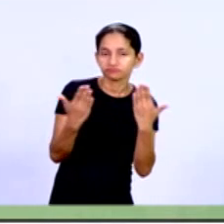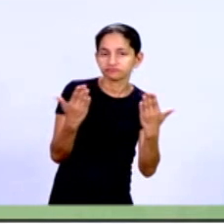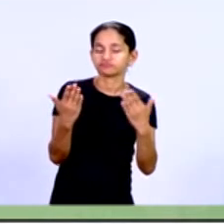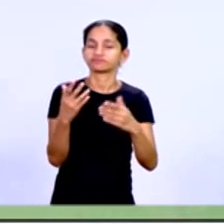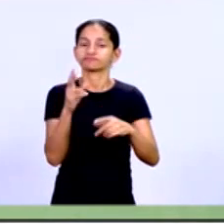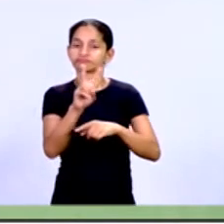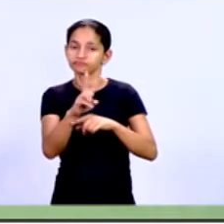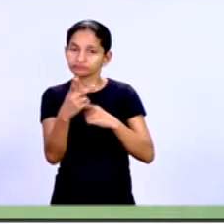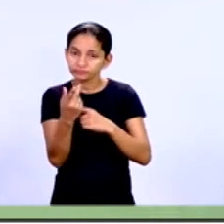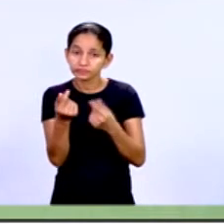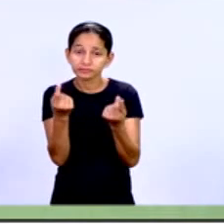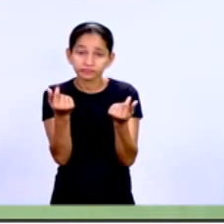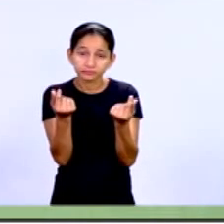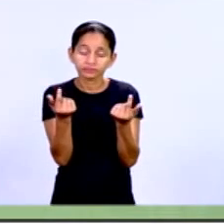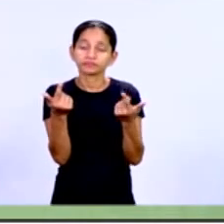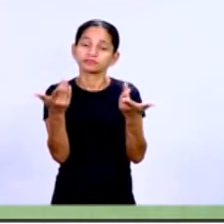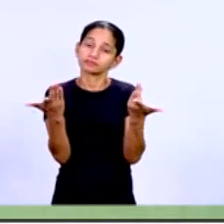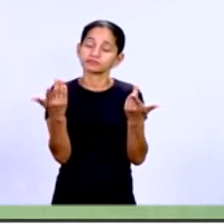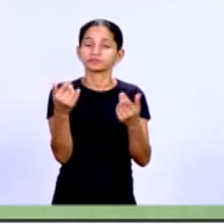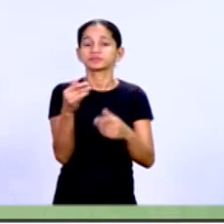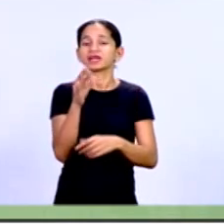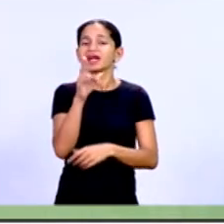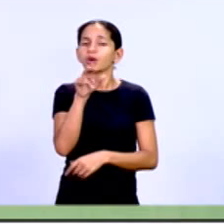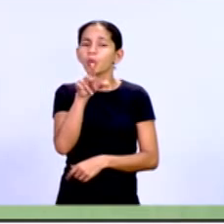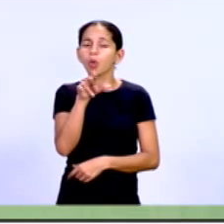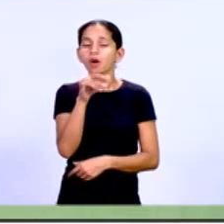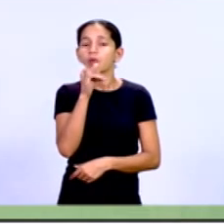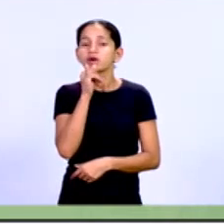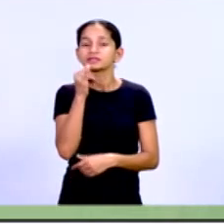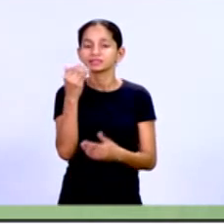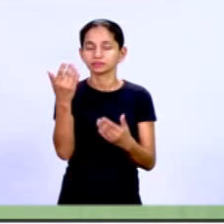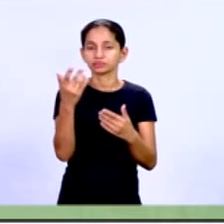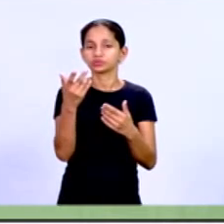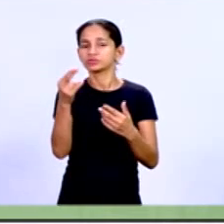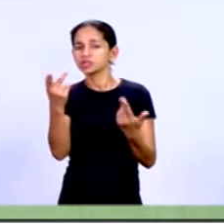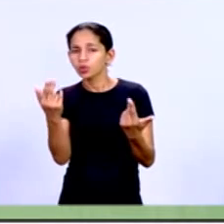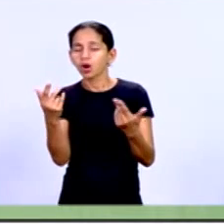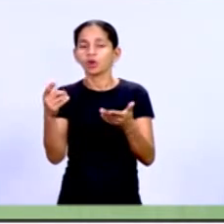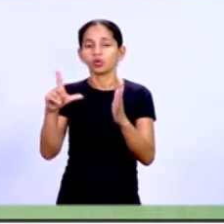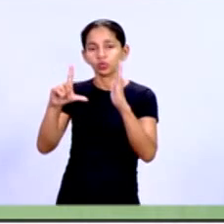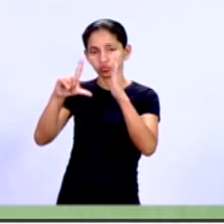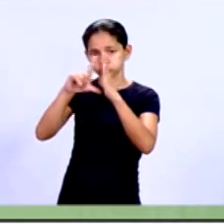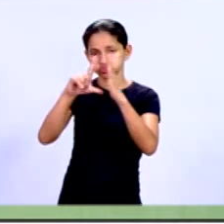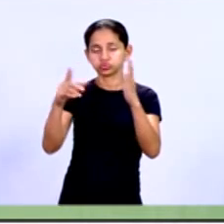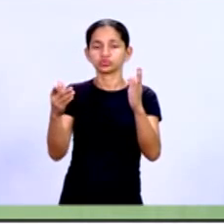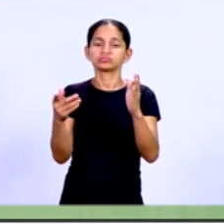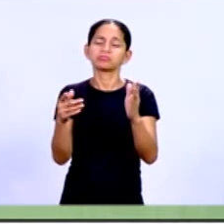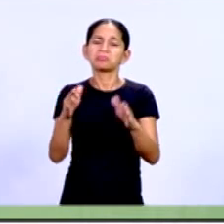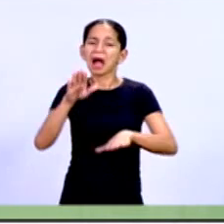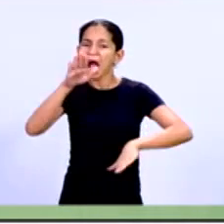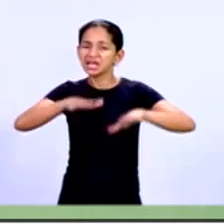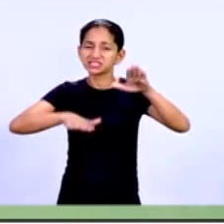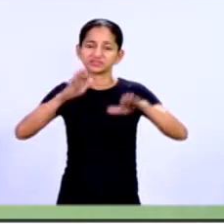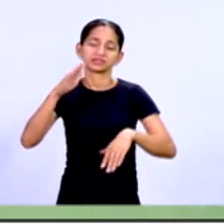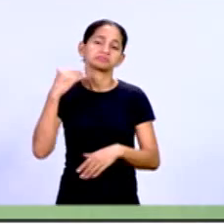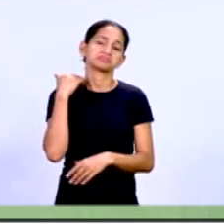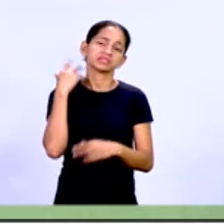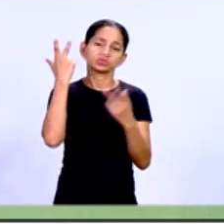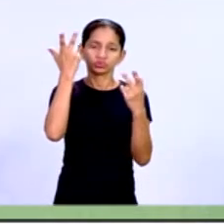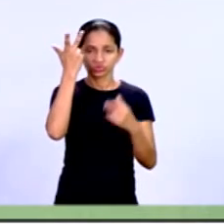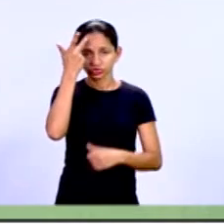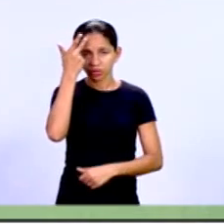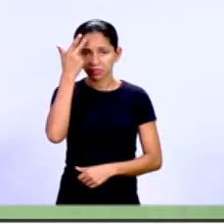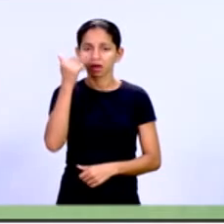sistema financeiro nacional, são tipicamente realizadas por instituições financeiras bancárias, bancos comerciais e